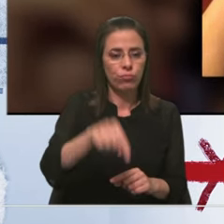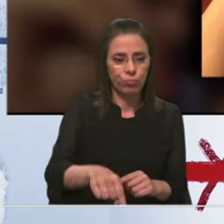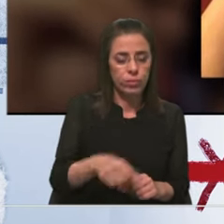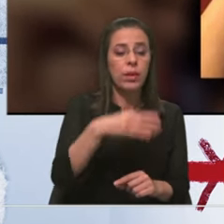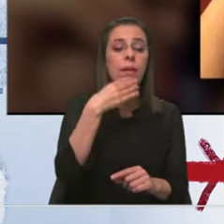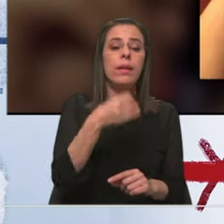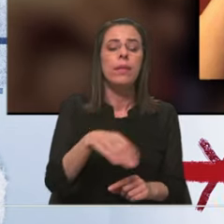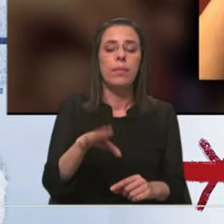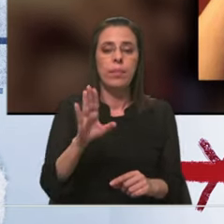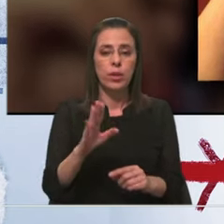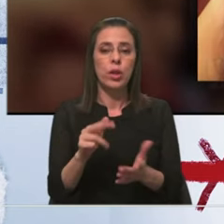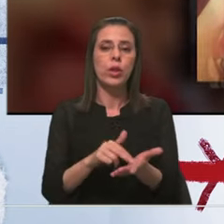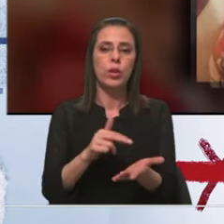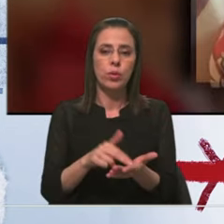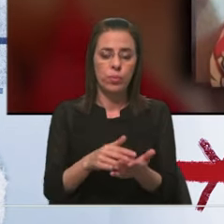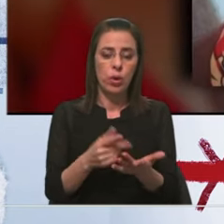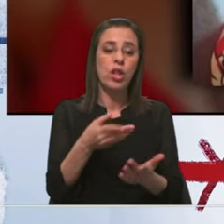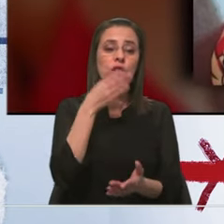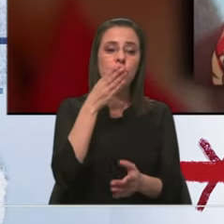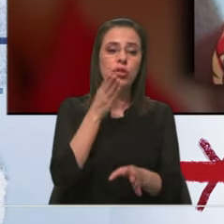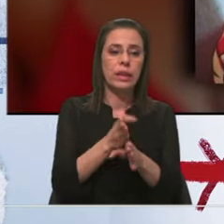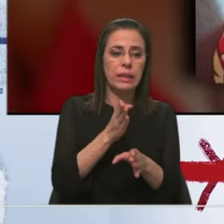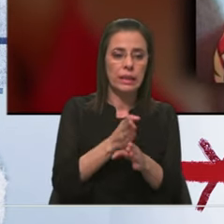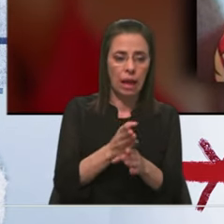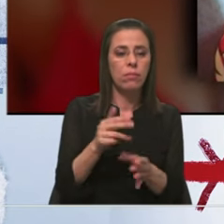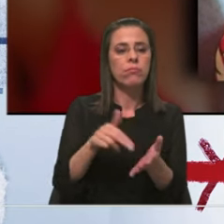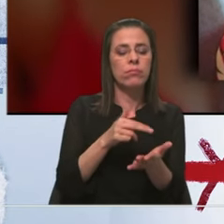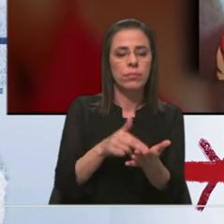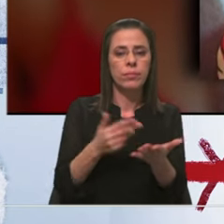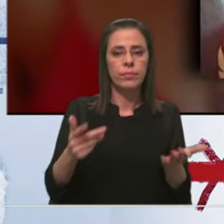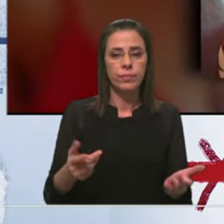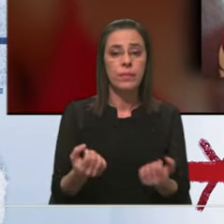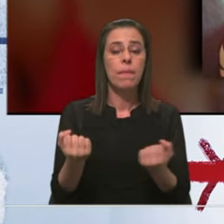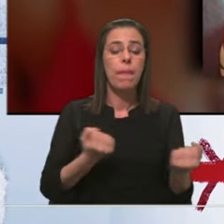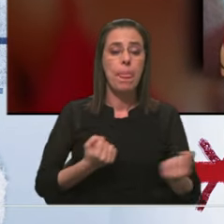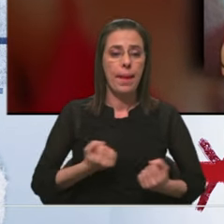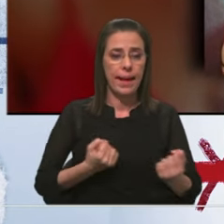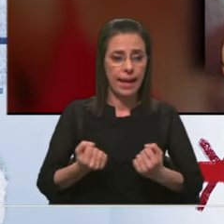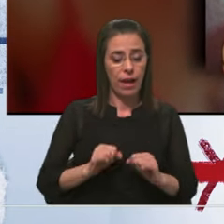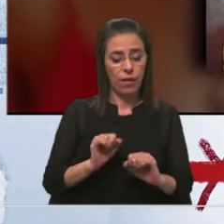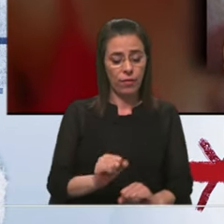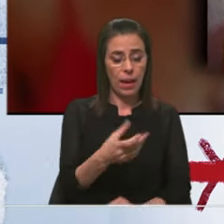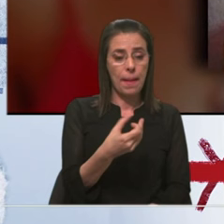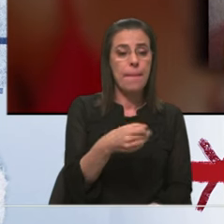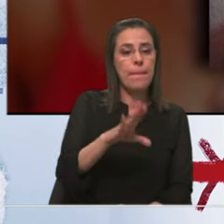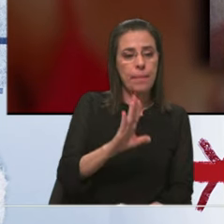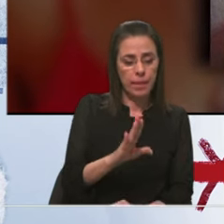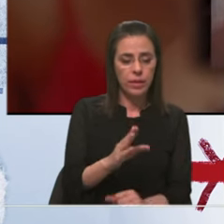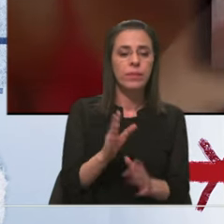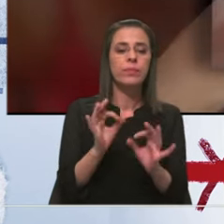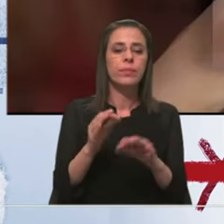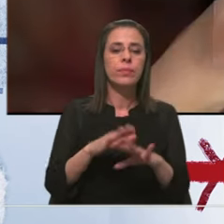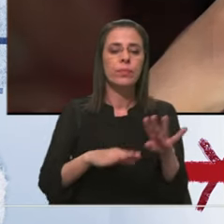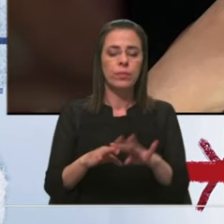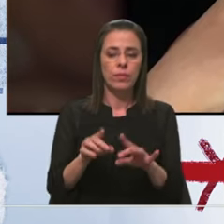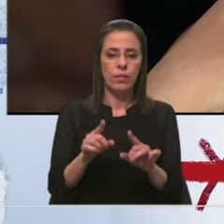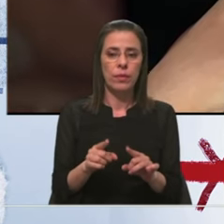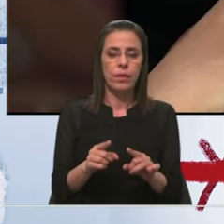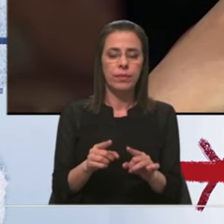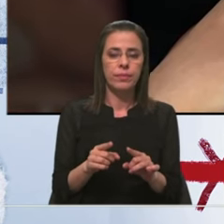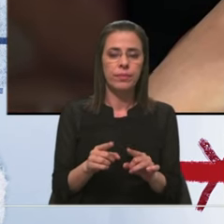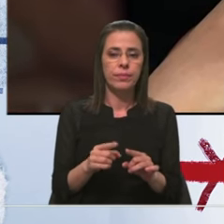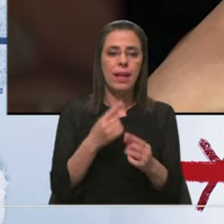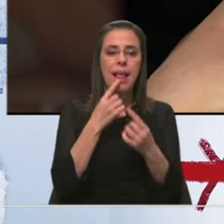a polícia judiciária esperou A então na estação e dentro eh da viatura dos inspetores da polícia judiciária foi recolhido então foi